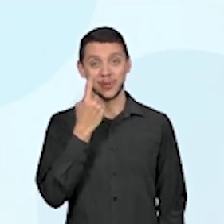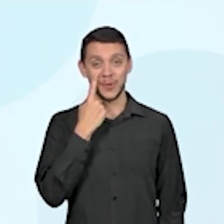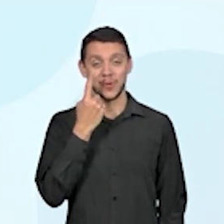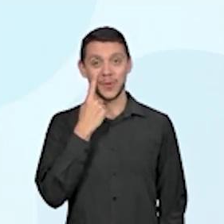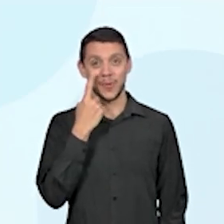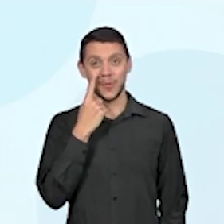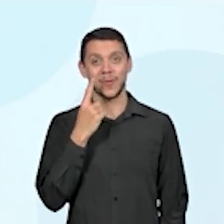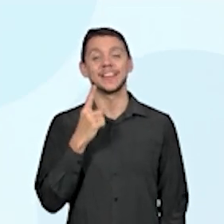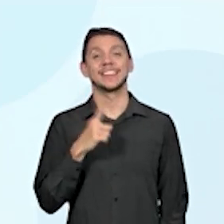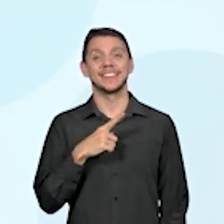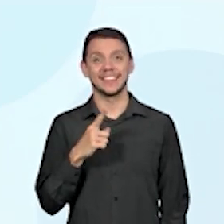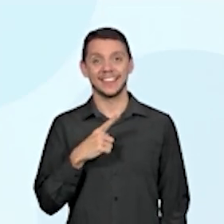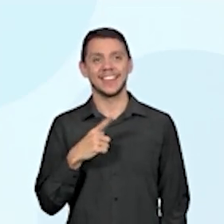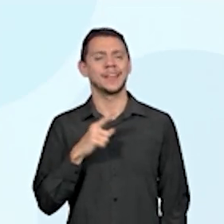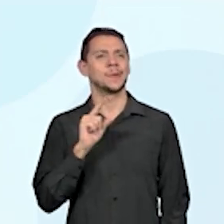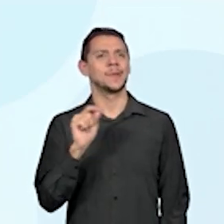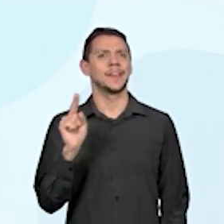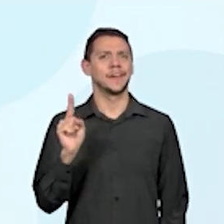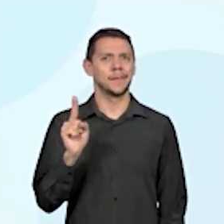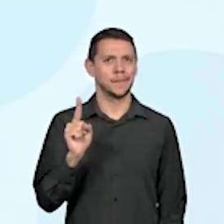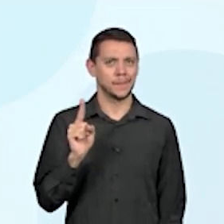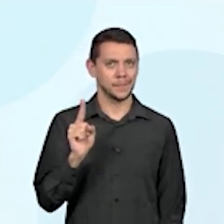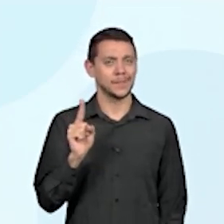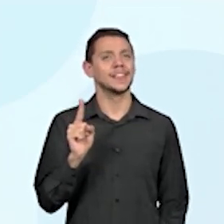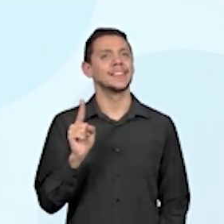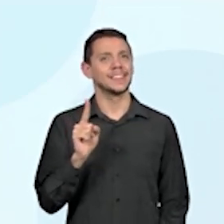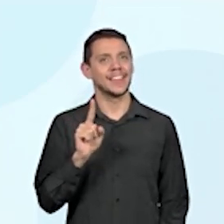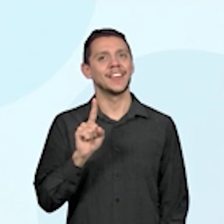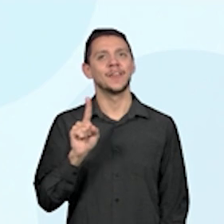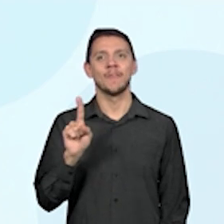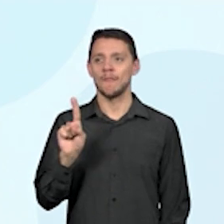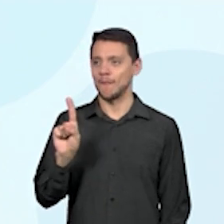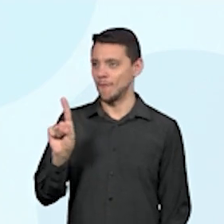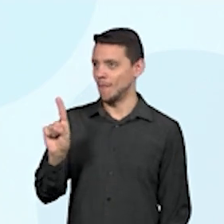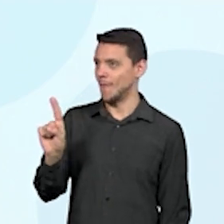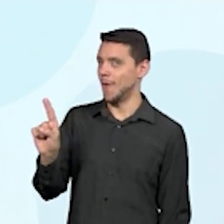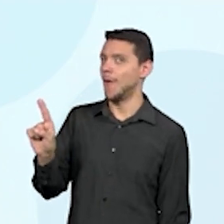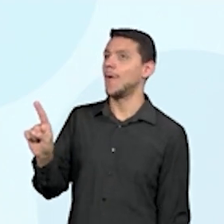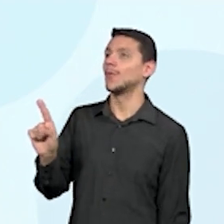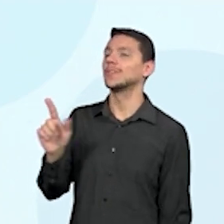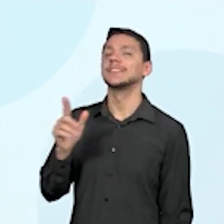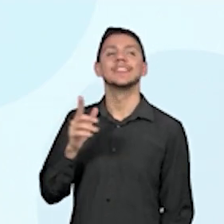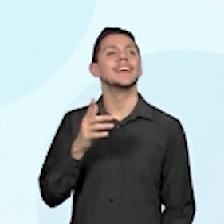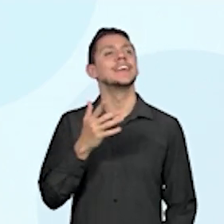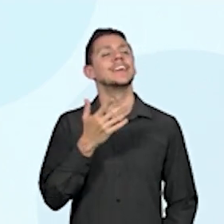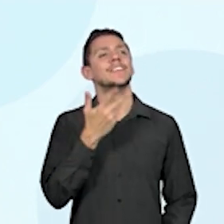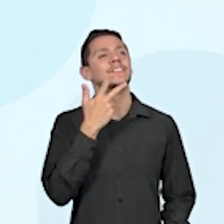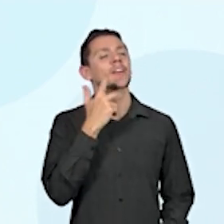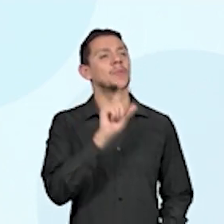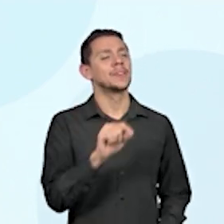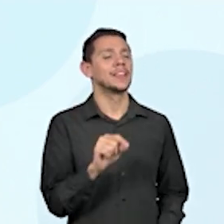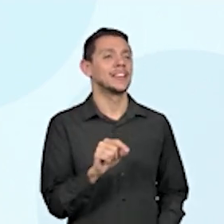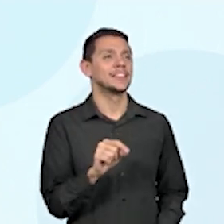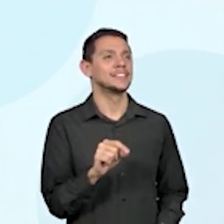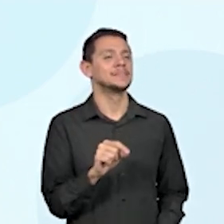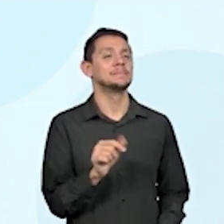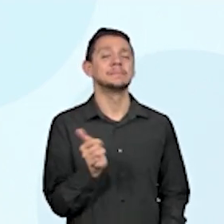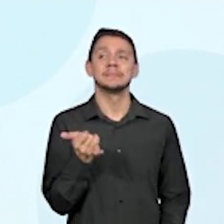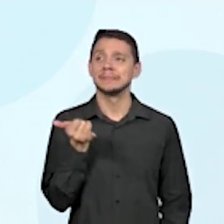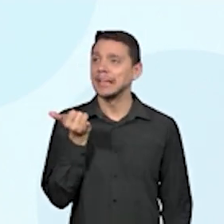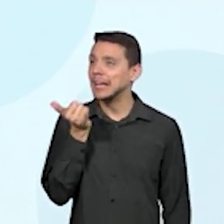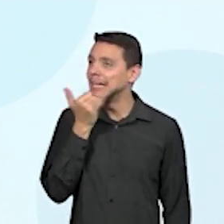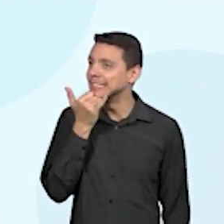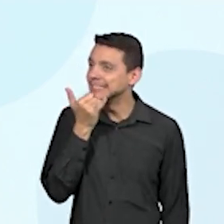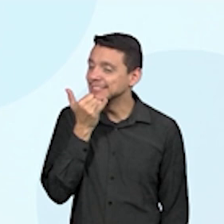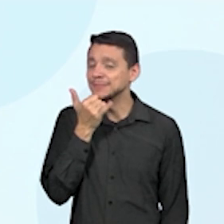para o primeiro, para aquele que perguntou se ele tinha R$2 e diz assim... Desculpe. Desculpe.